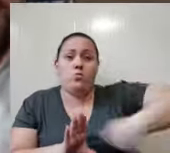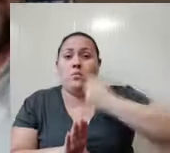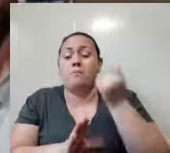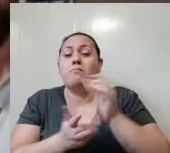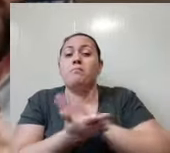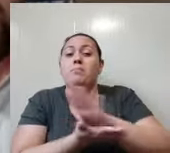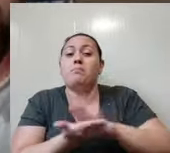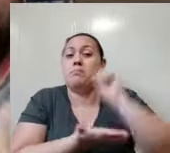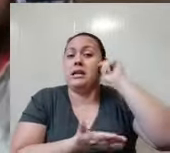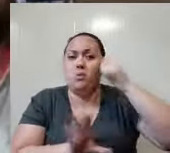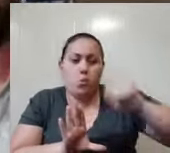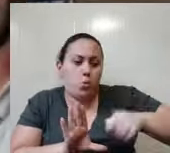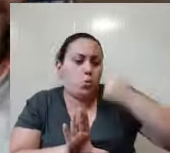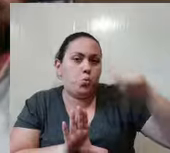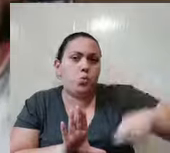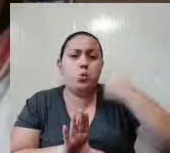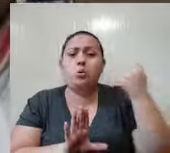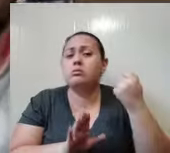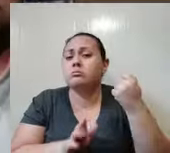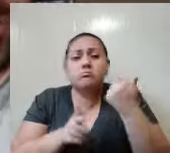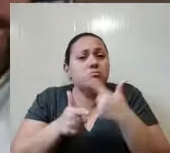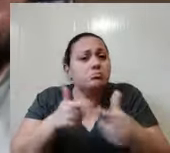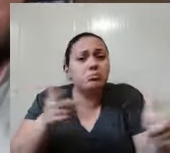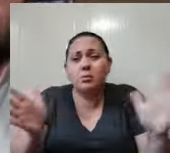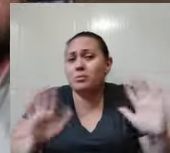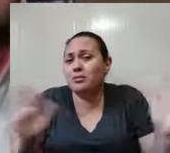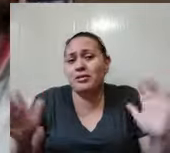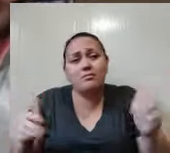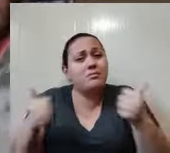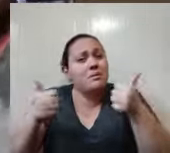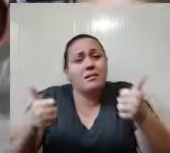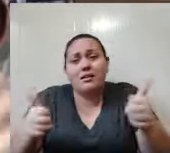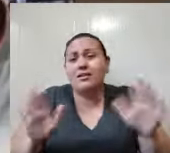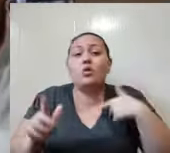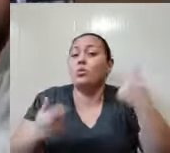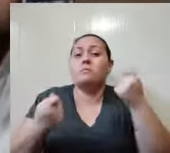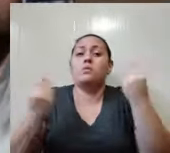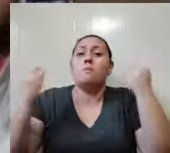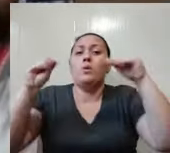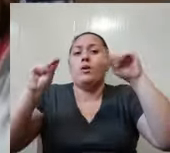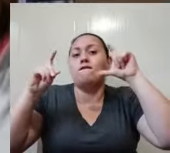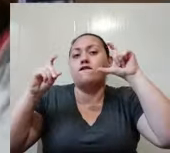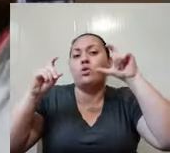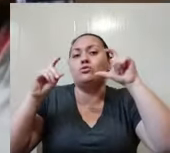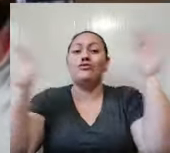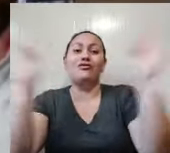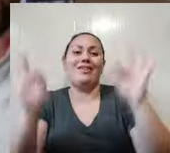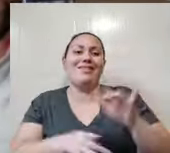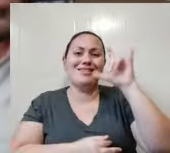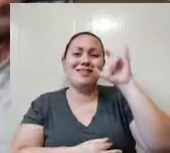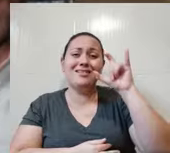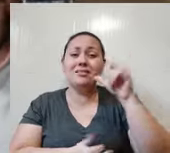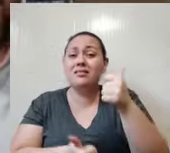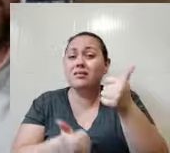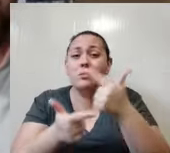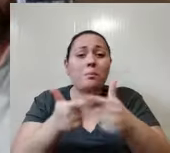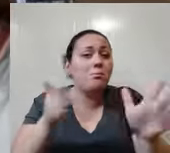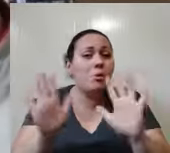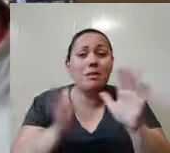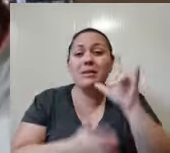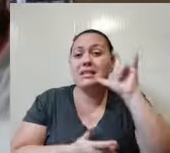eu vou precisar de uma panelada de brigadeiro e tá tudo bem. Tá tudo bem eu não querer postar foto feliz no